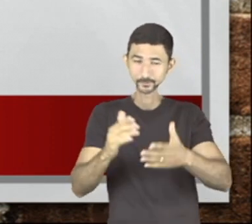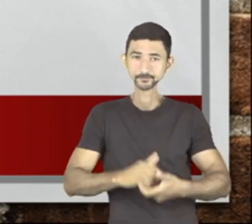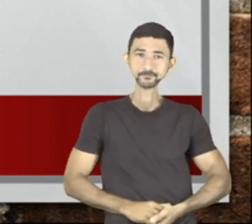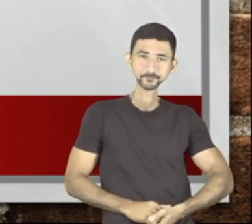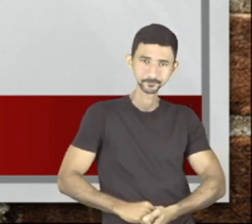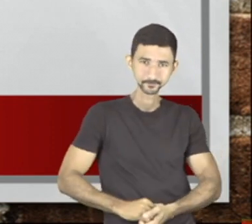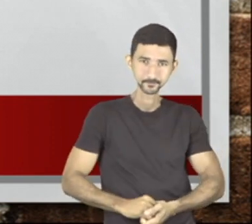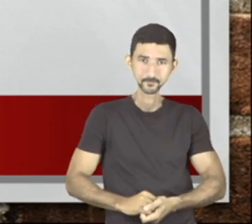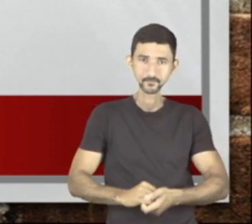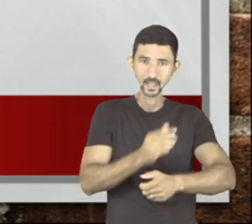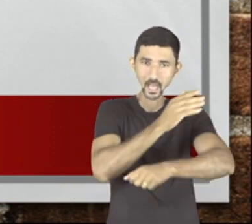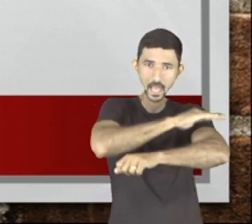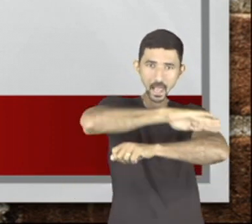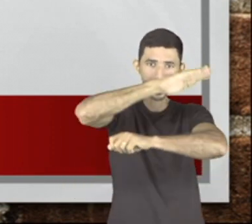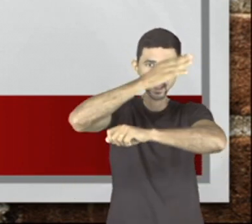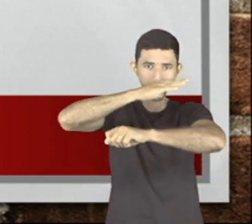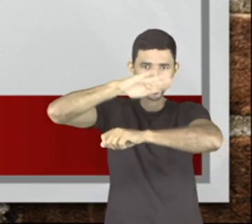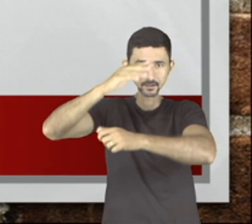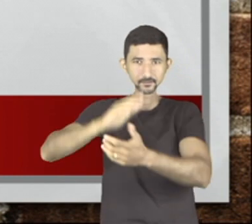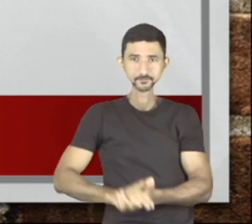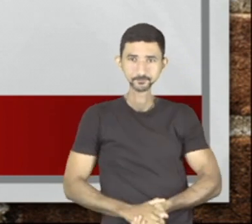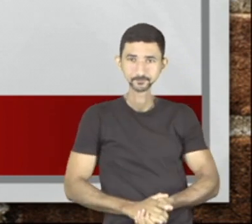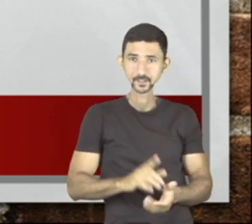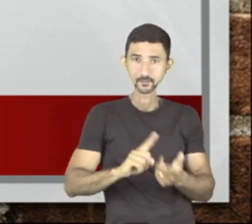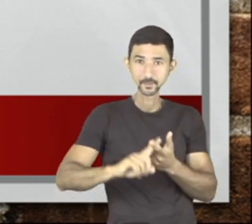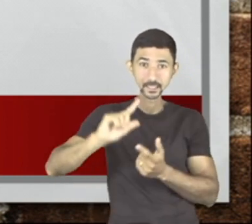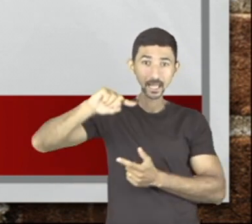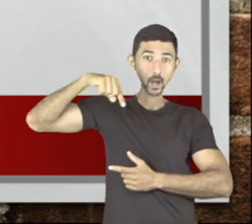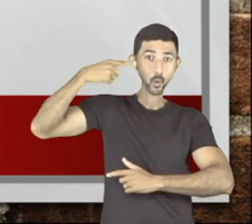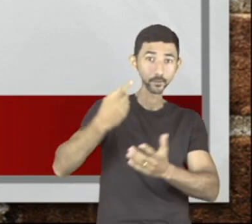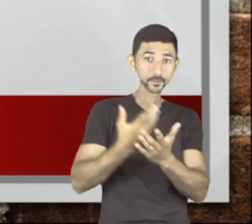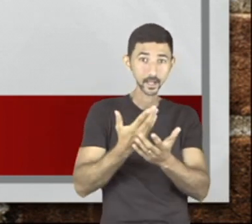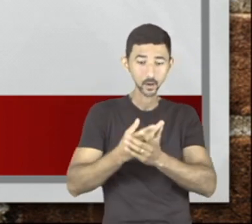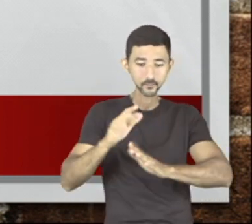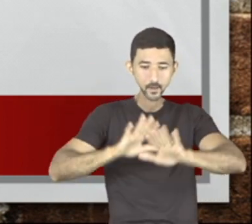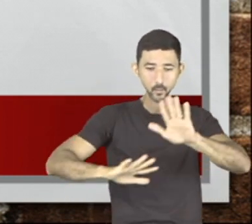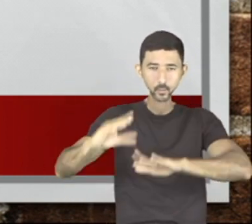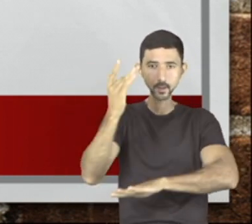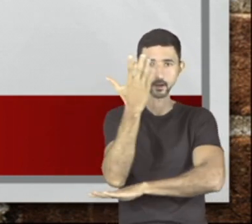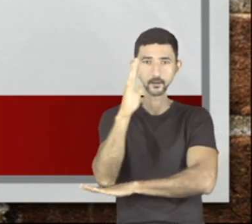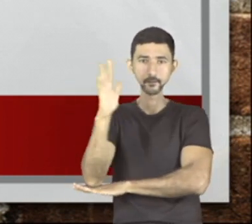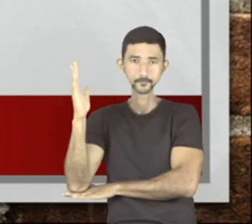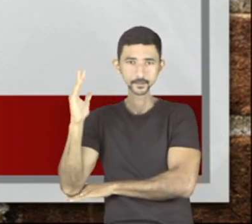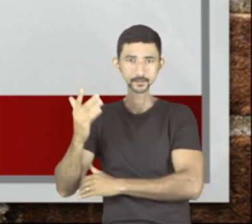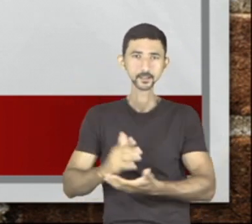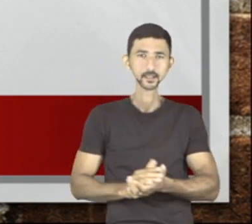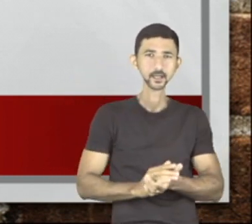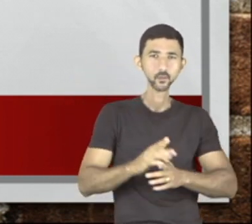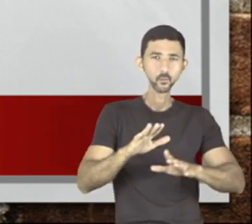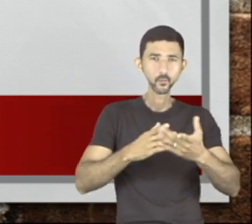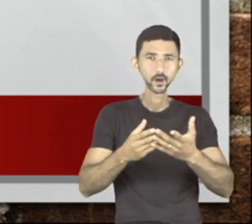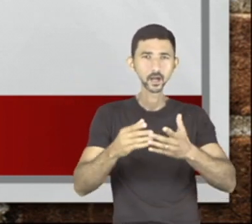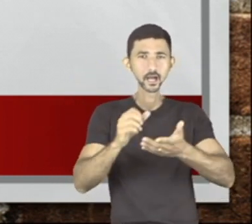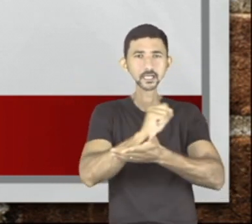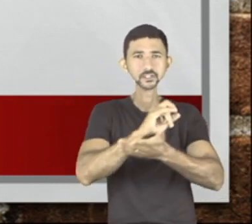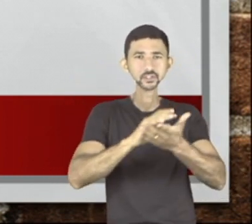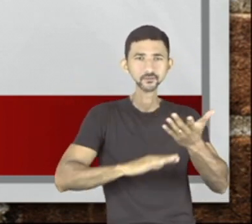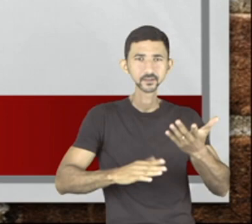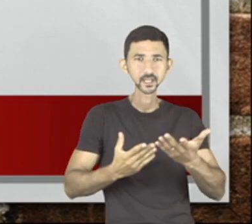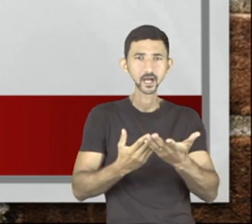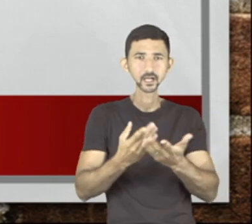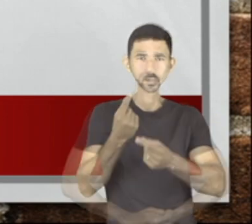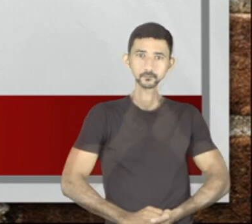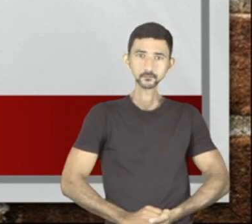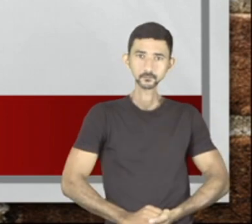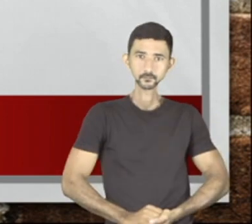o relevo, tá? E na próxima aula nós vamos estudar sobre a preservação ambiental no Pará, atividades econômicas e os